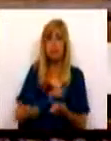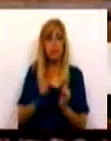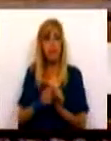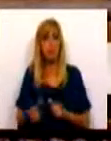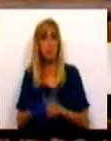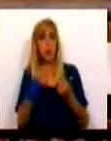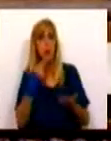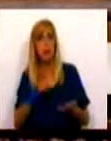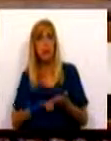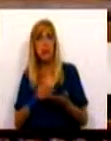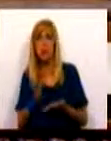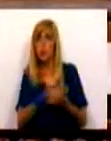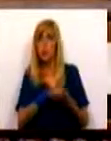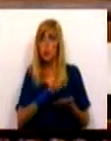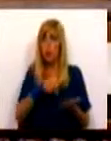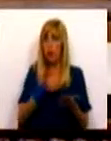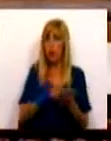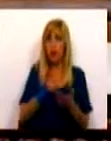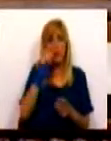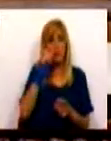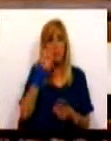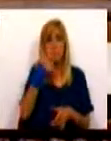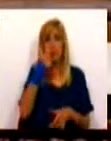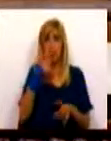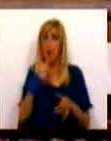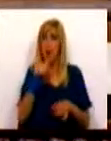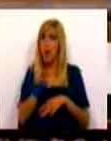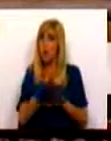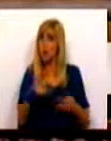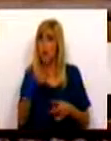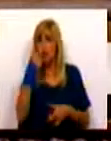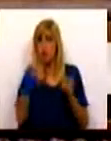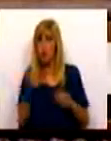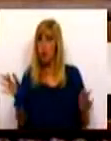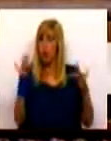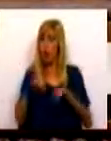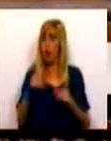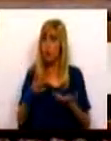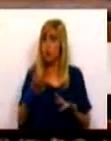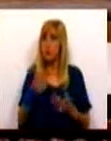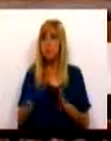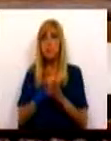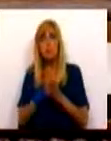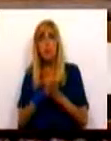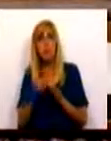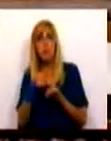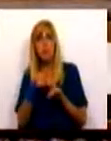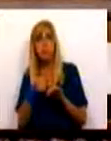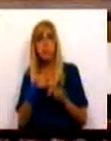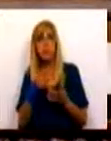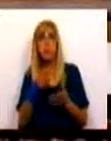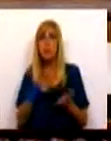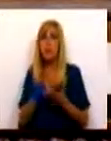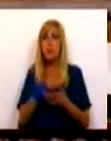a realidade de recursos a afetar à segurança das praias e dos banhistas, com benefícios diretos para os cidadãos.